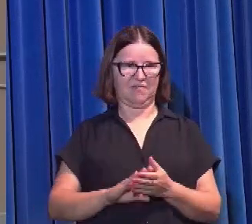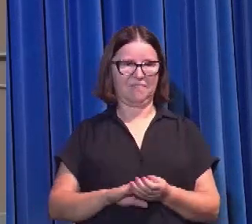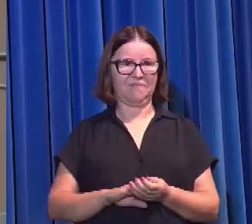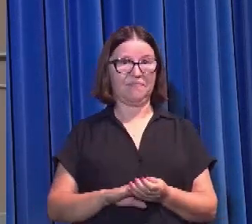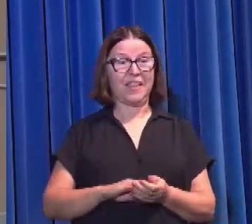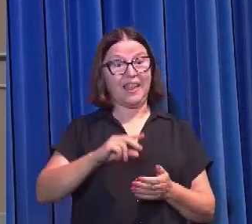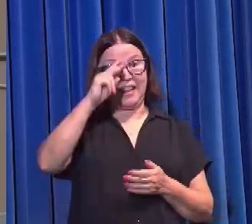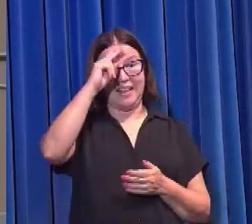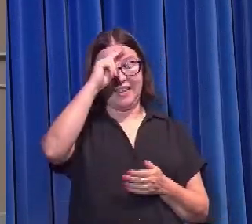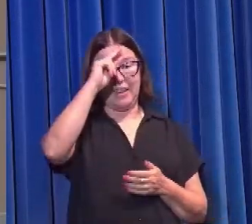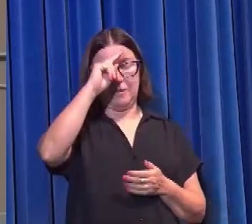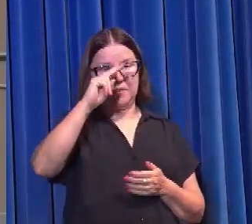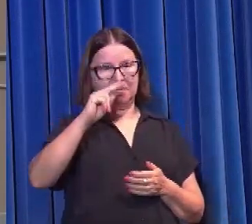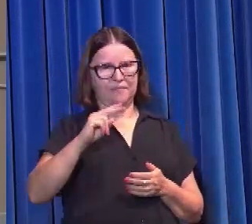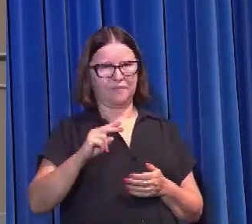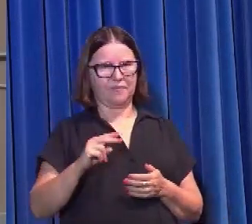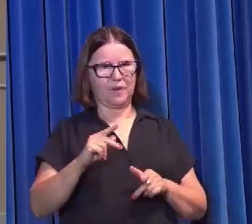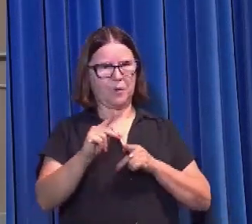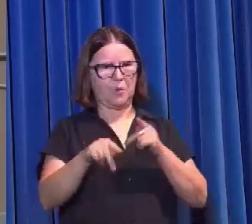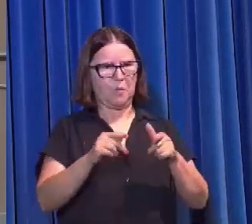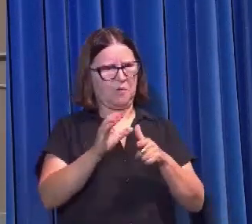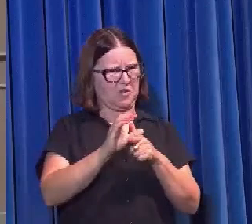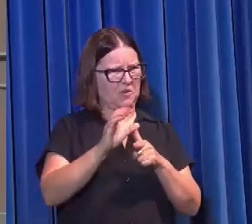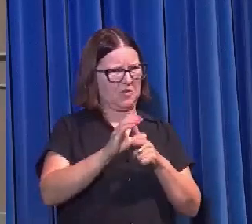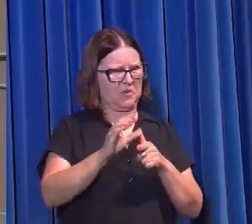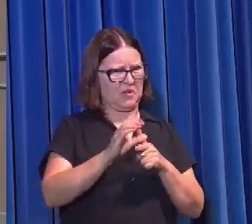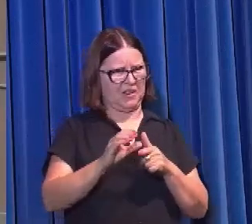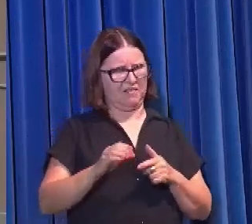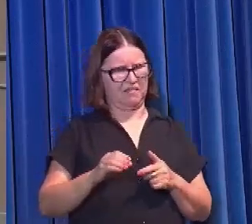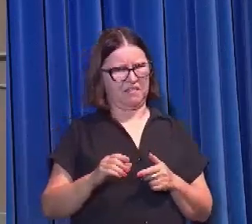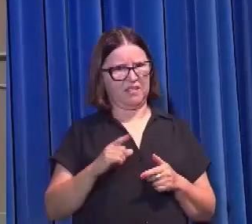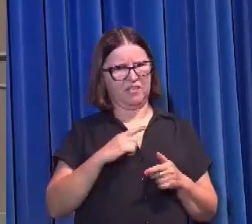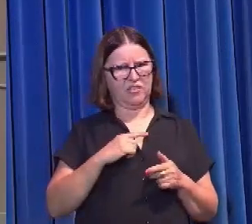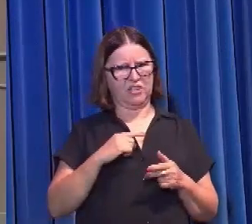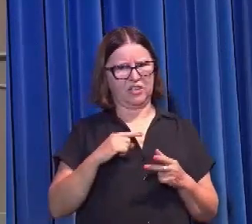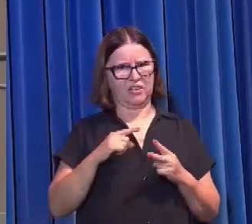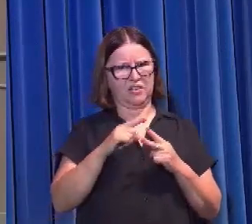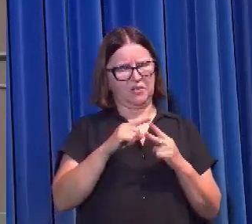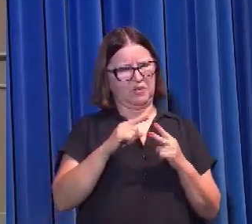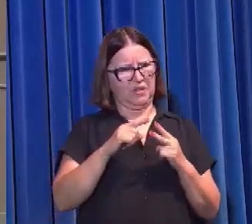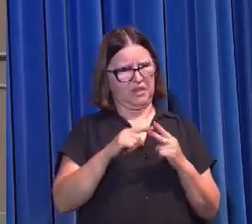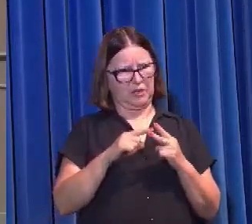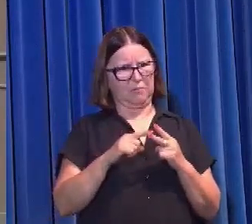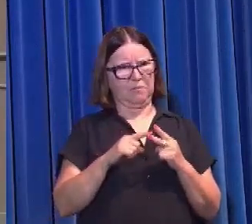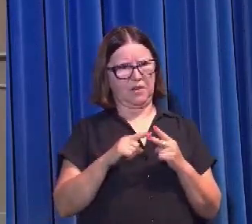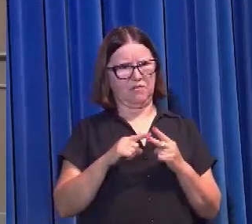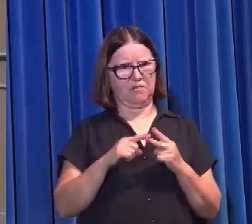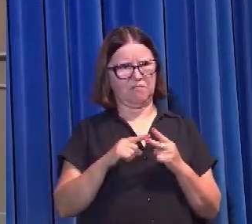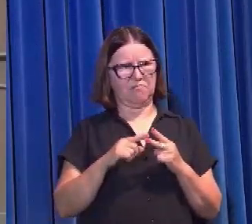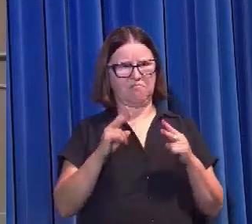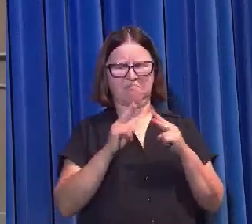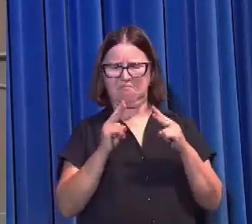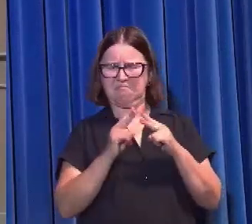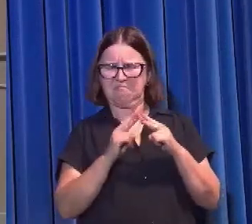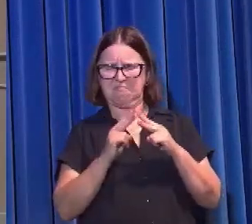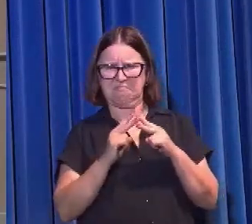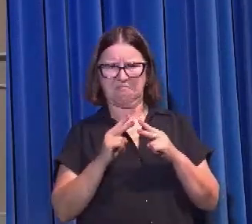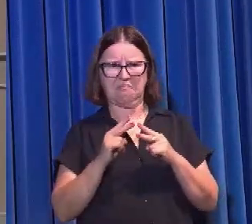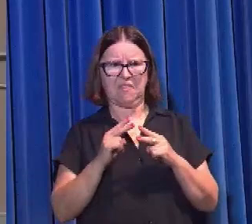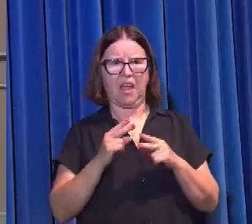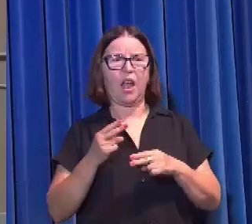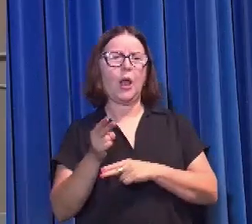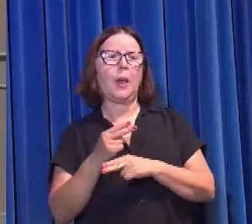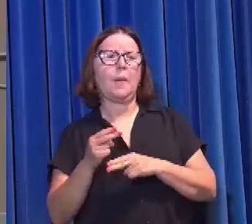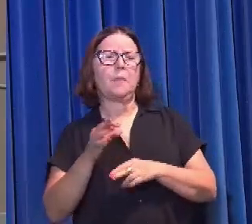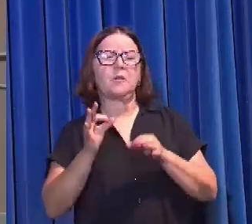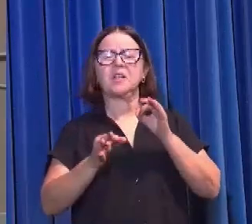Lembra quando os coríntios estavam numa demanda, 2 irmãos estavam numa demanda judicial e foram até o juiz. Um acionou o outro na